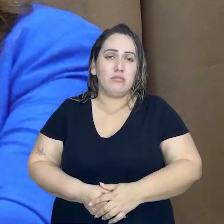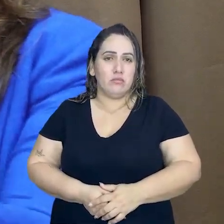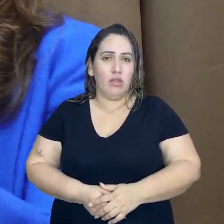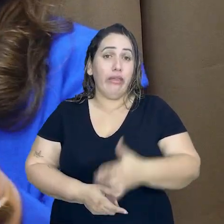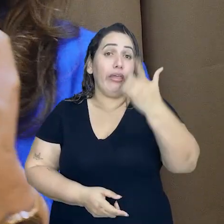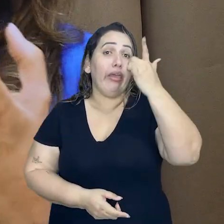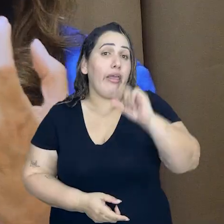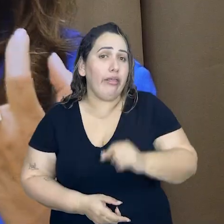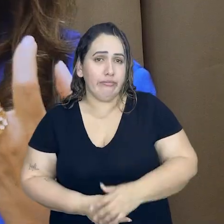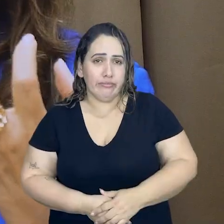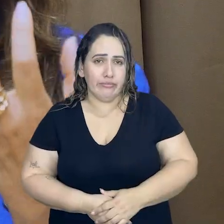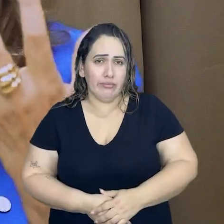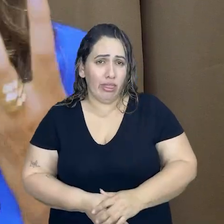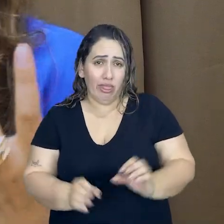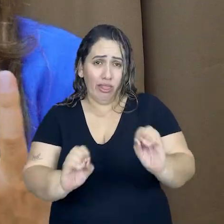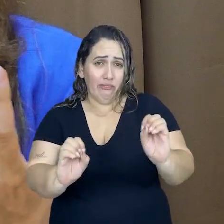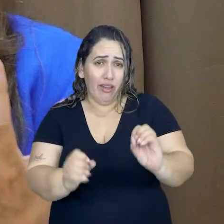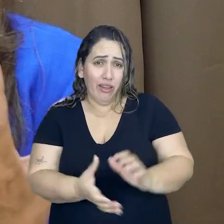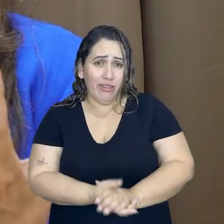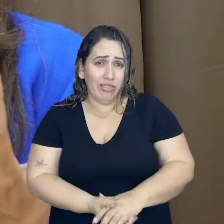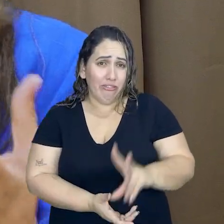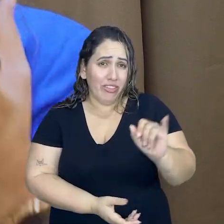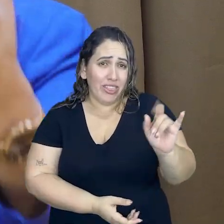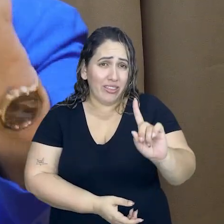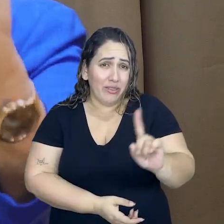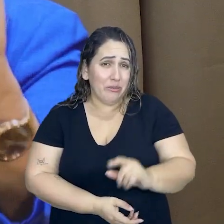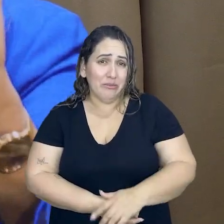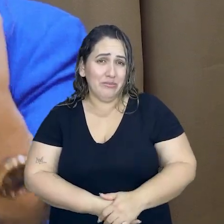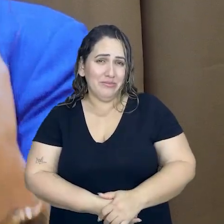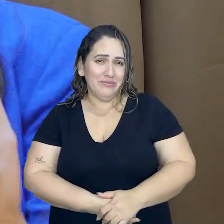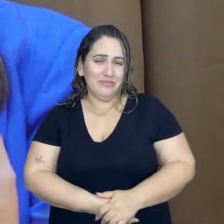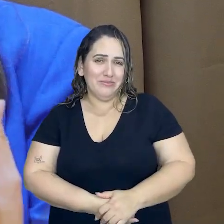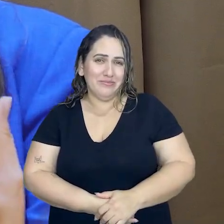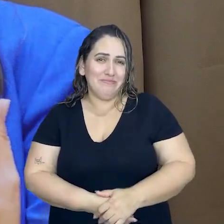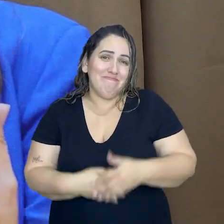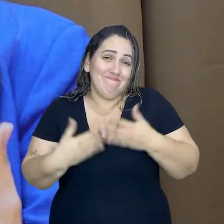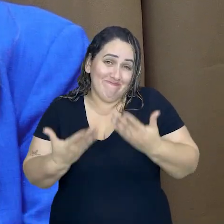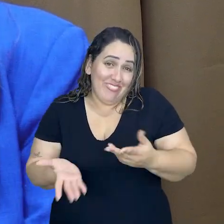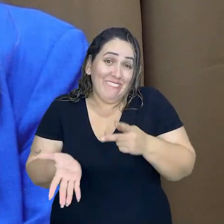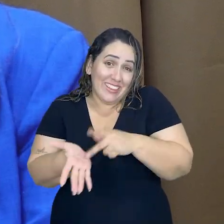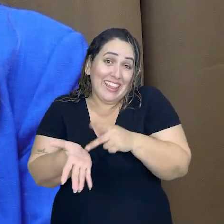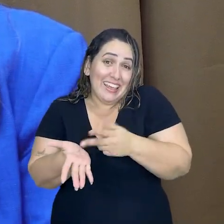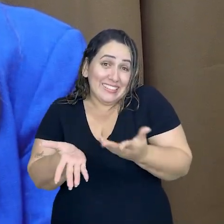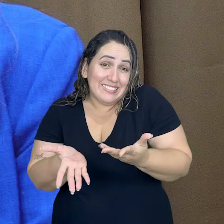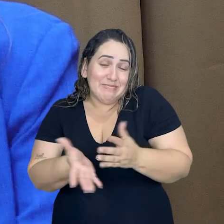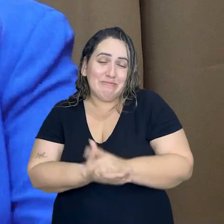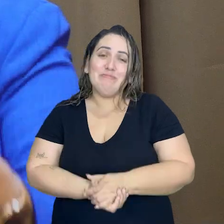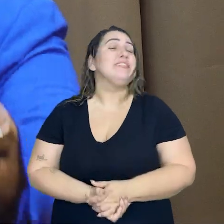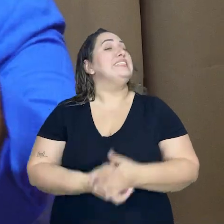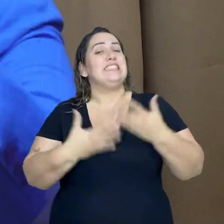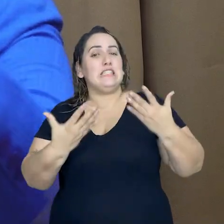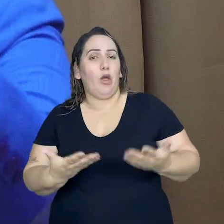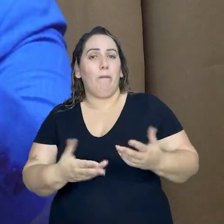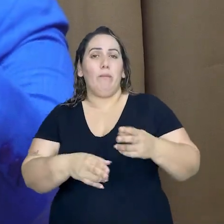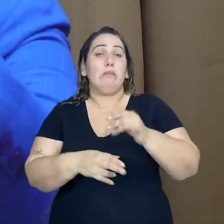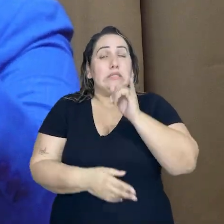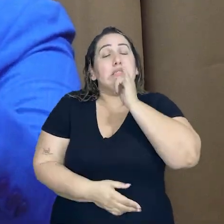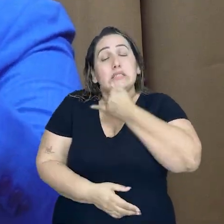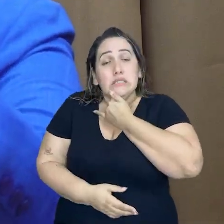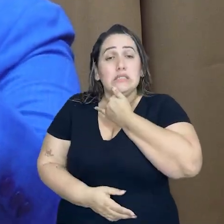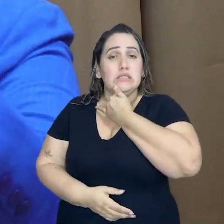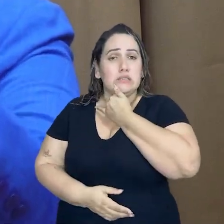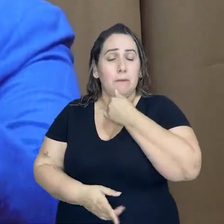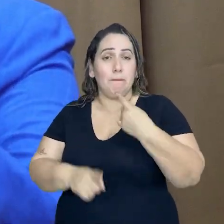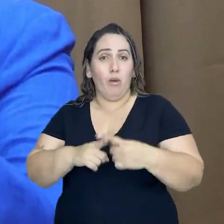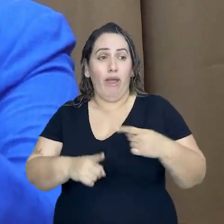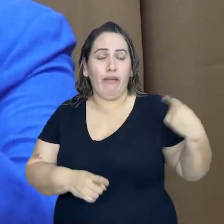em troca você me dá isso. E sempre a mulher, né, a participação da mulher fica cada vez